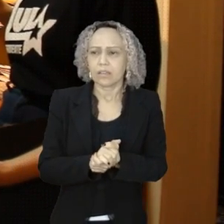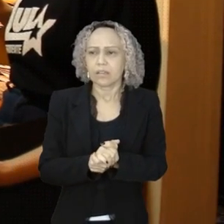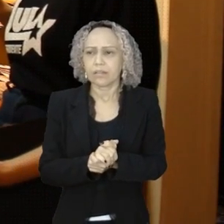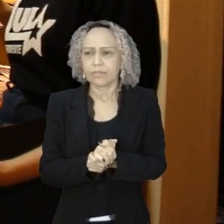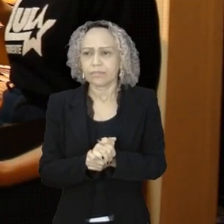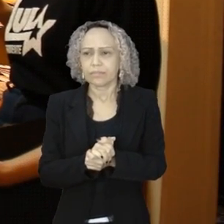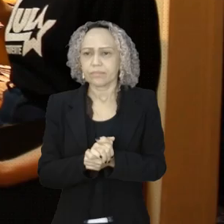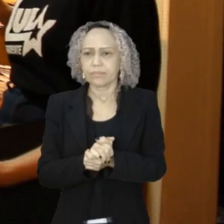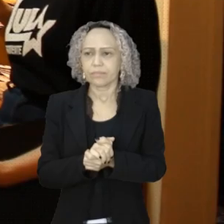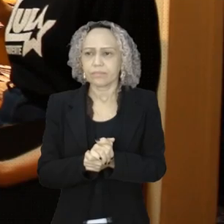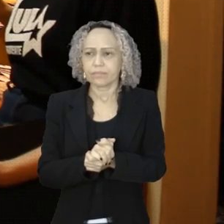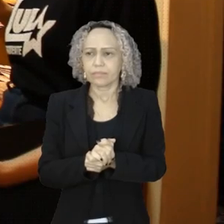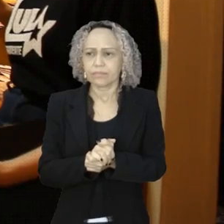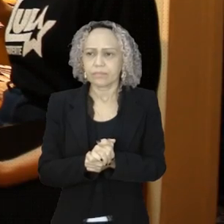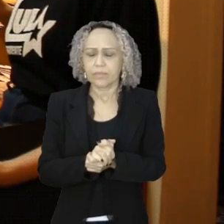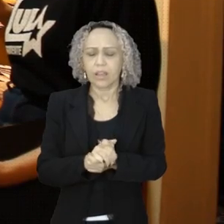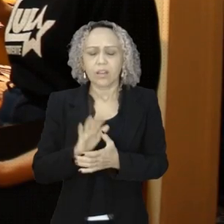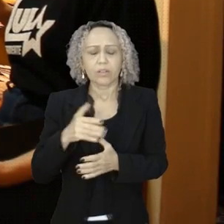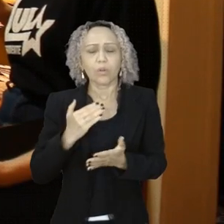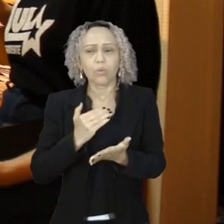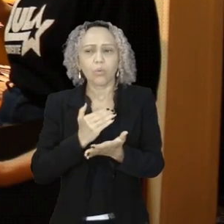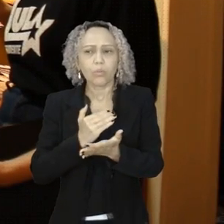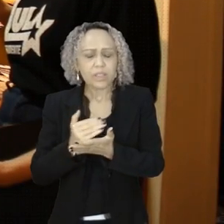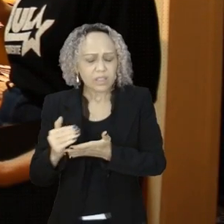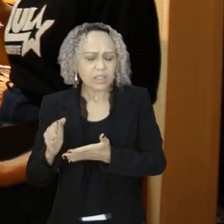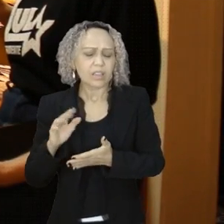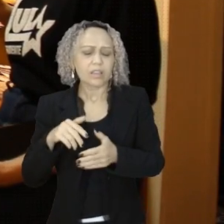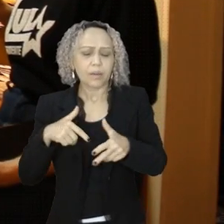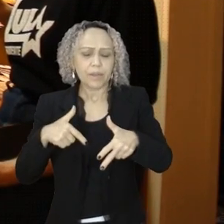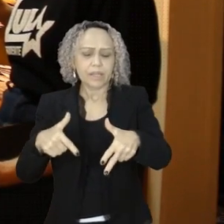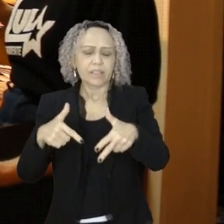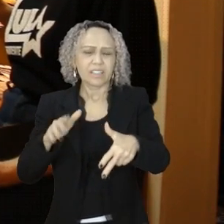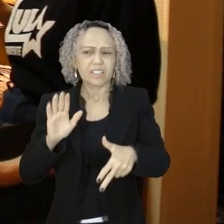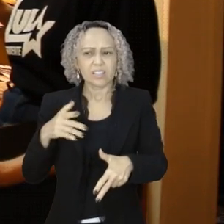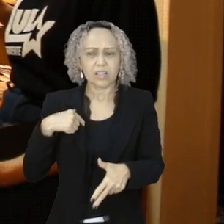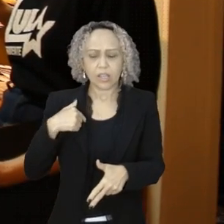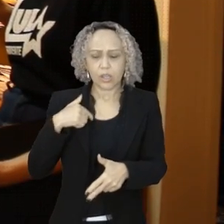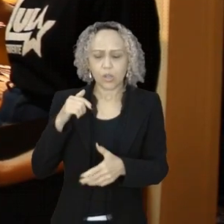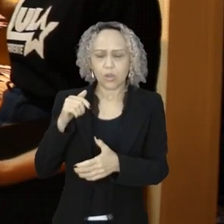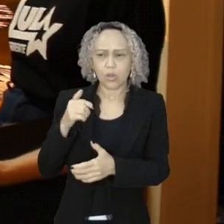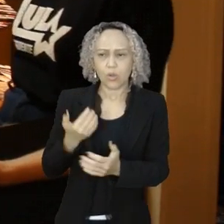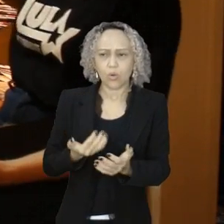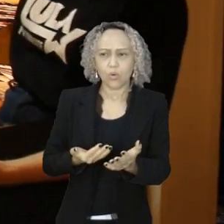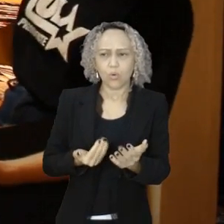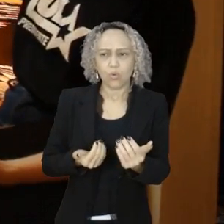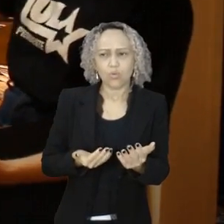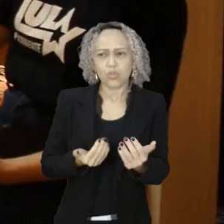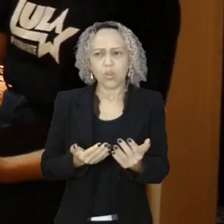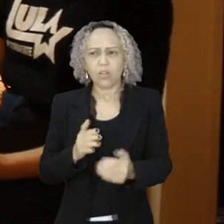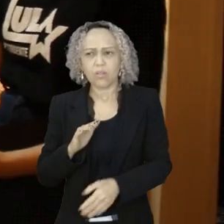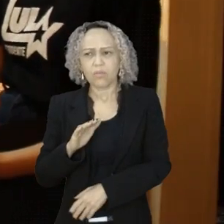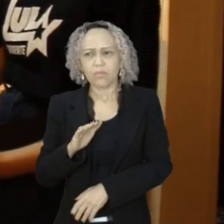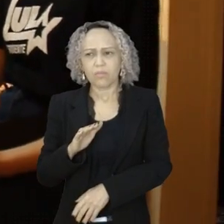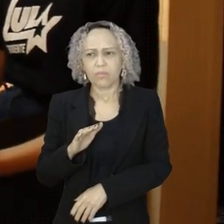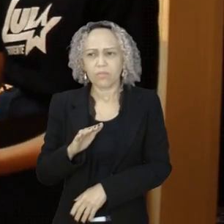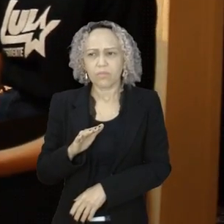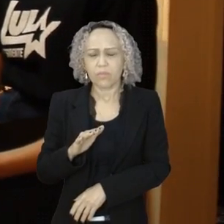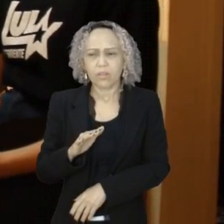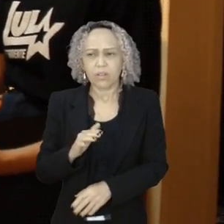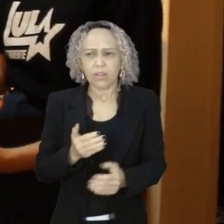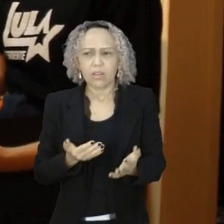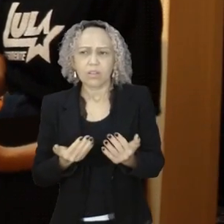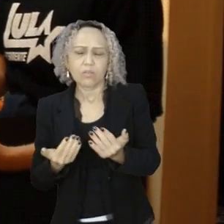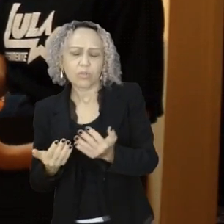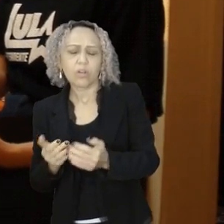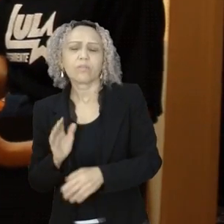lembro. Aí eu já era um jovem, né? E aí tínhamos a União que